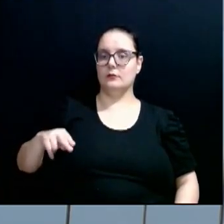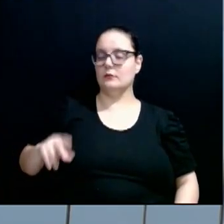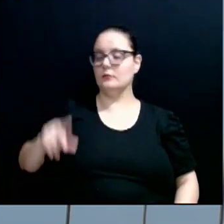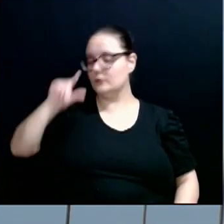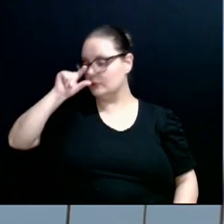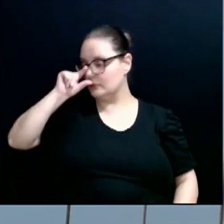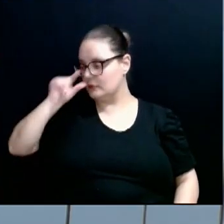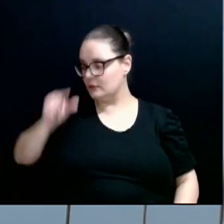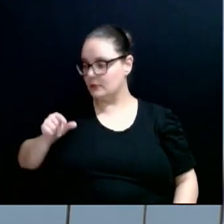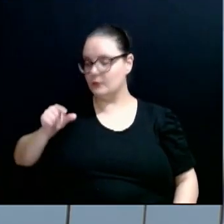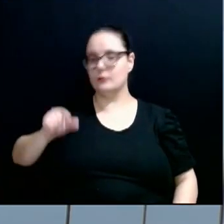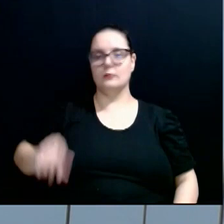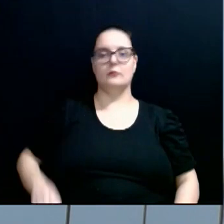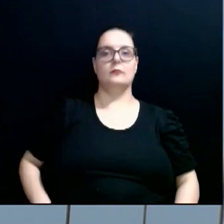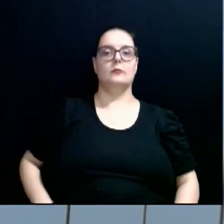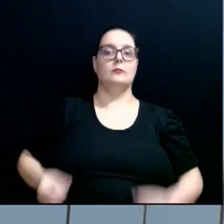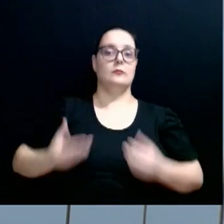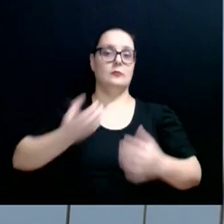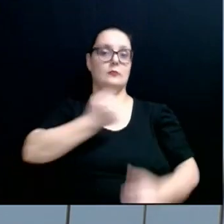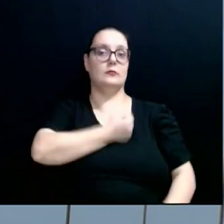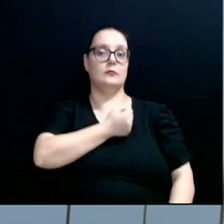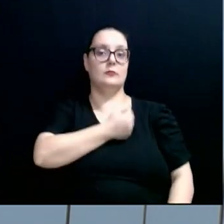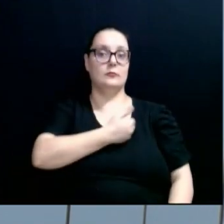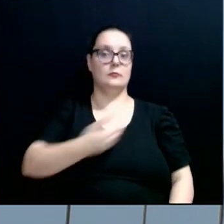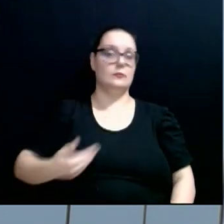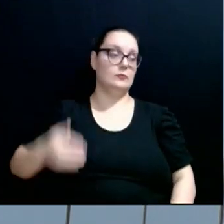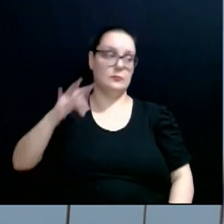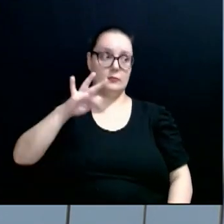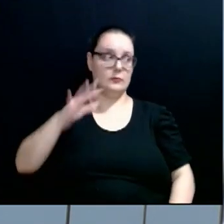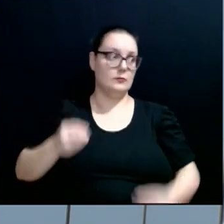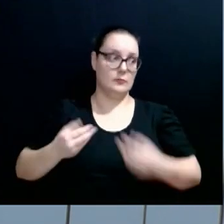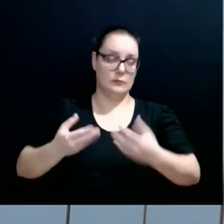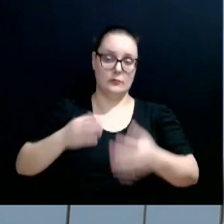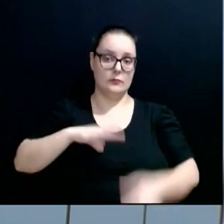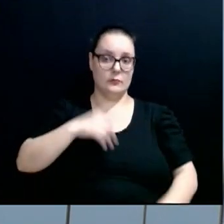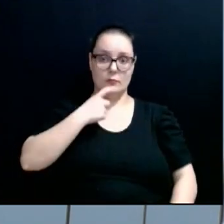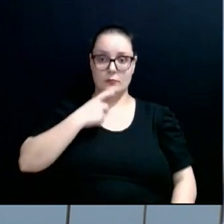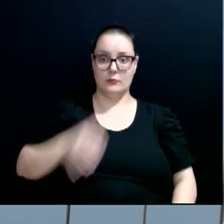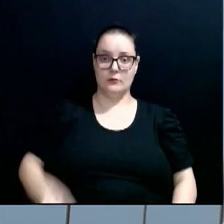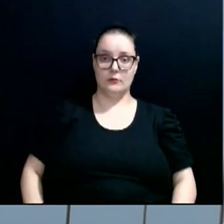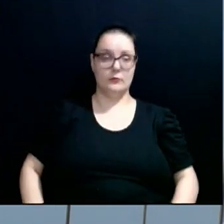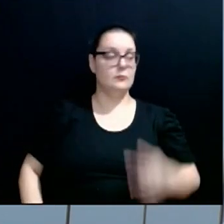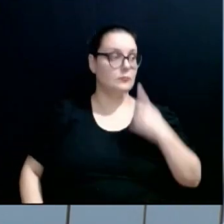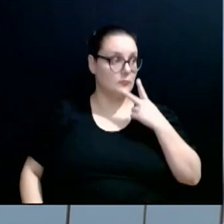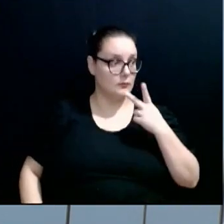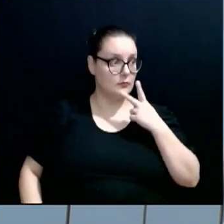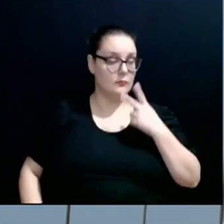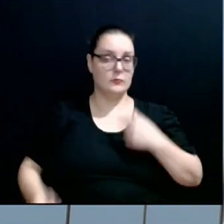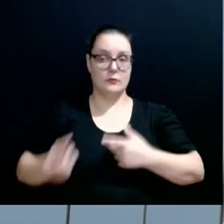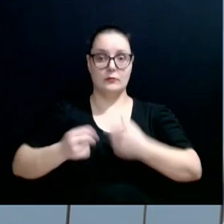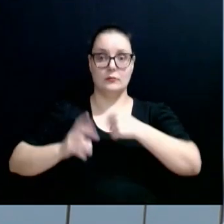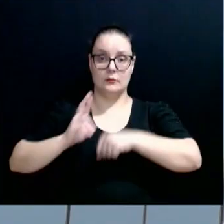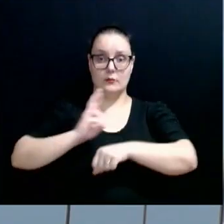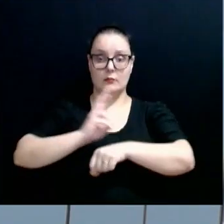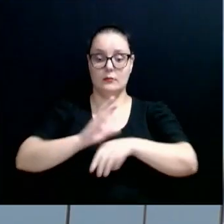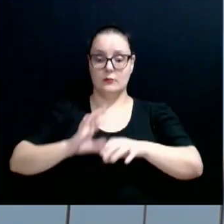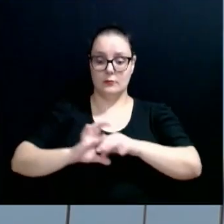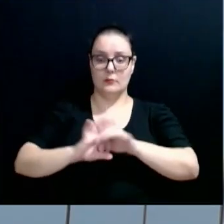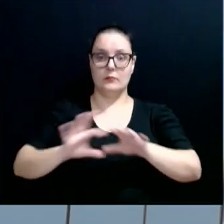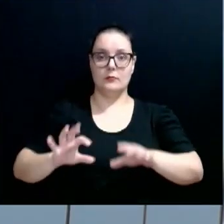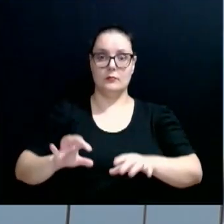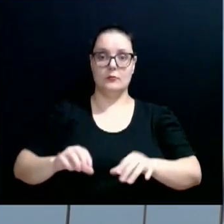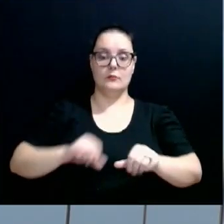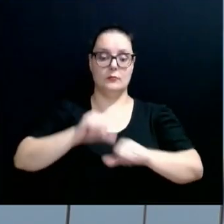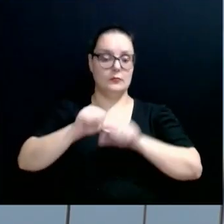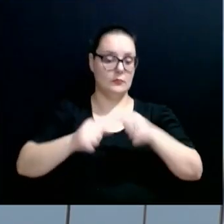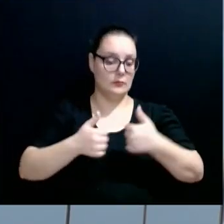que o governo federal trouxe para a cidade de Campinas. E ele falou de um recurso que ele disponibilizou para a troca desses ônibus na cidade de